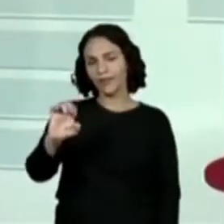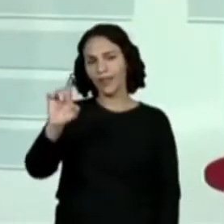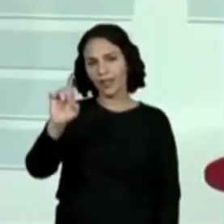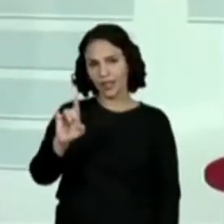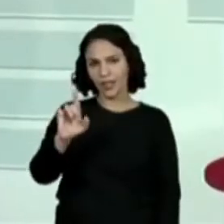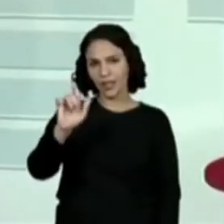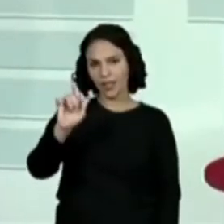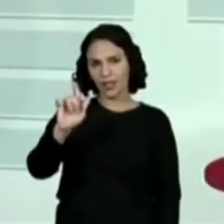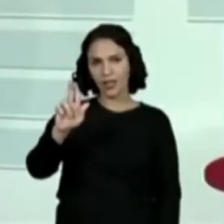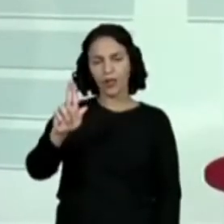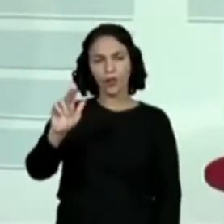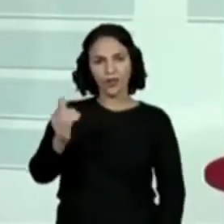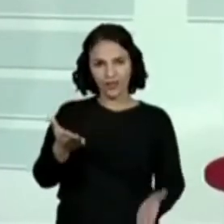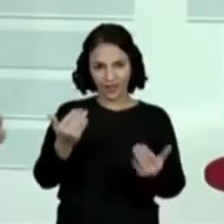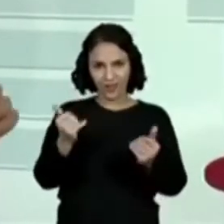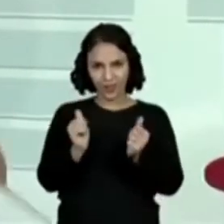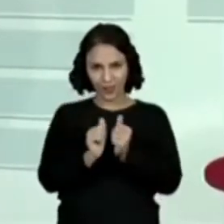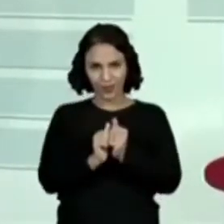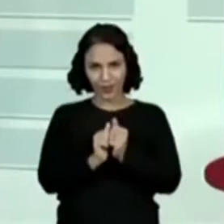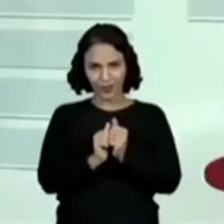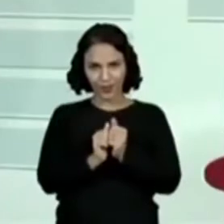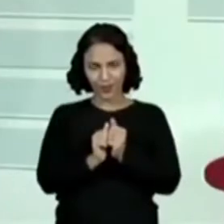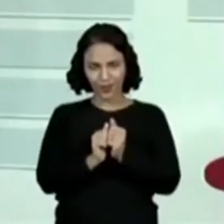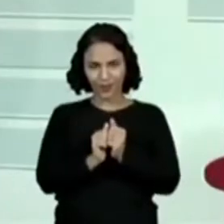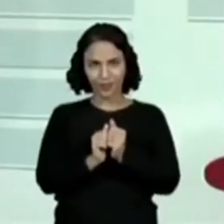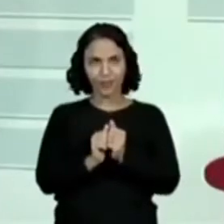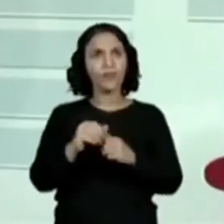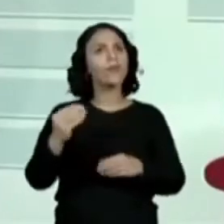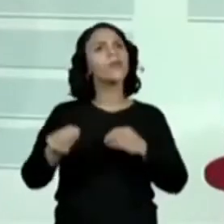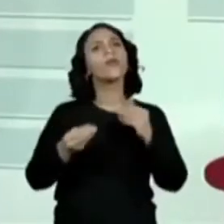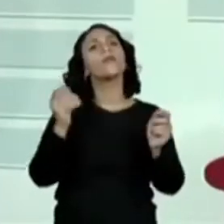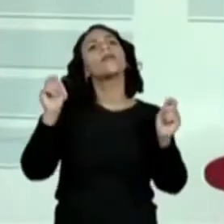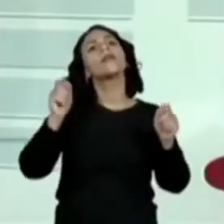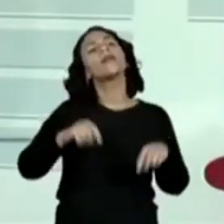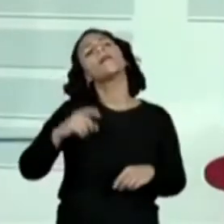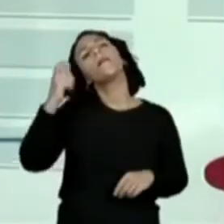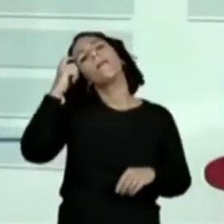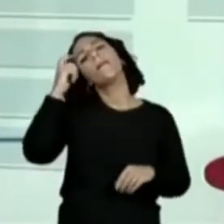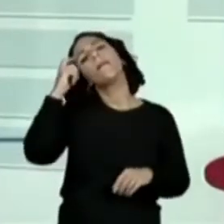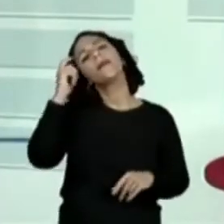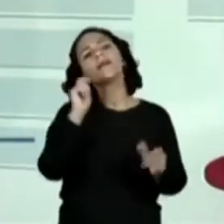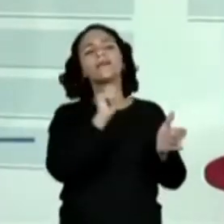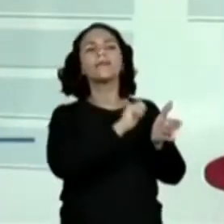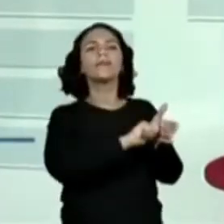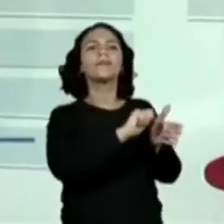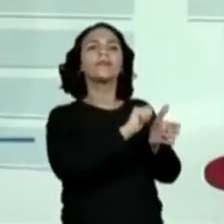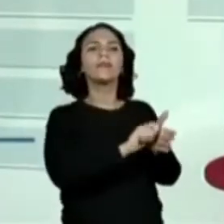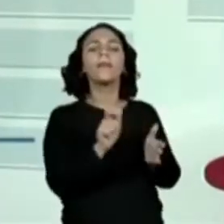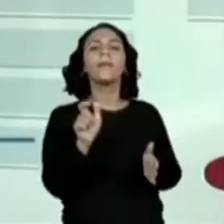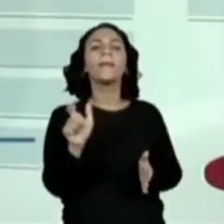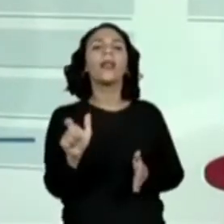palavra régua comigo? Como que eu posso pensar na escrita da palavra régua?